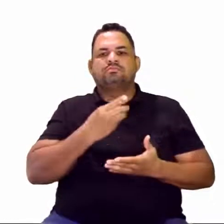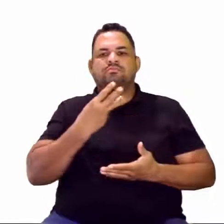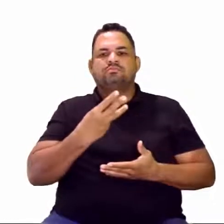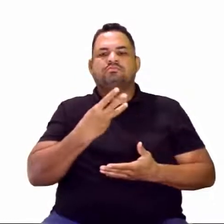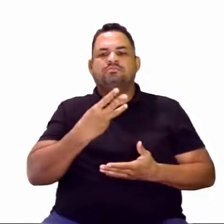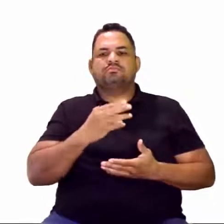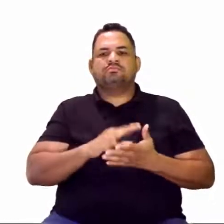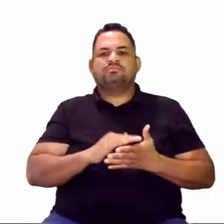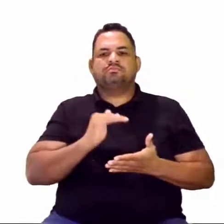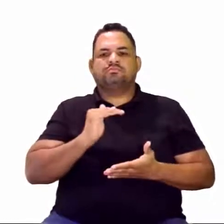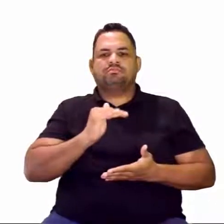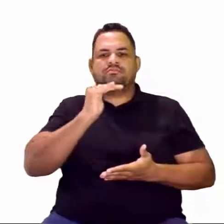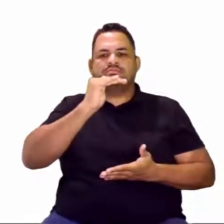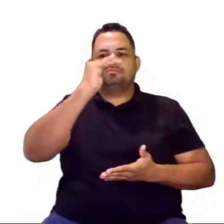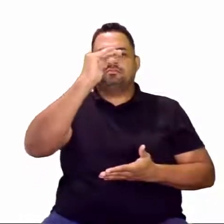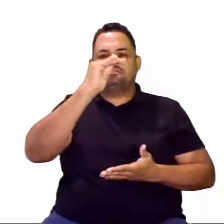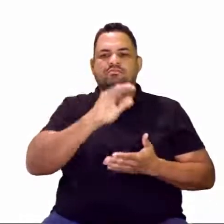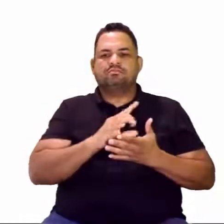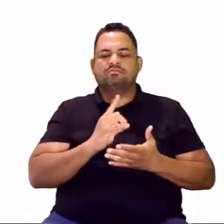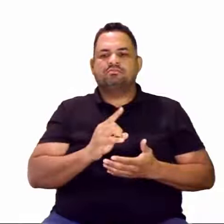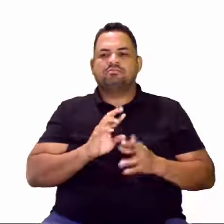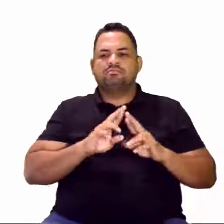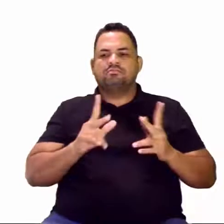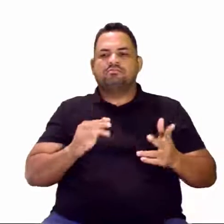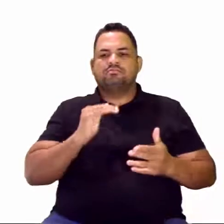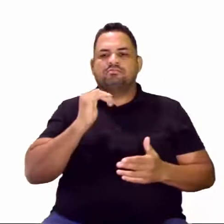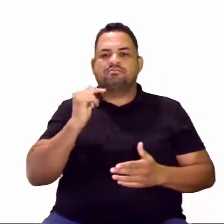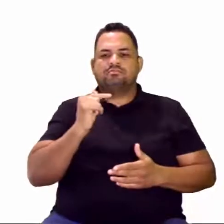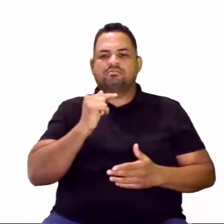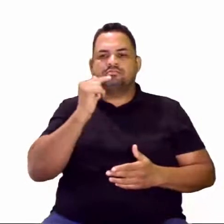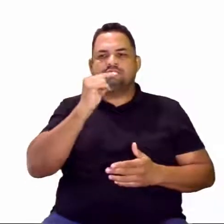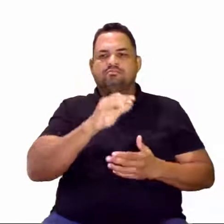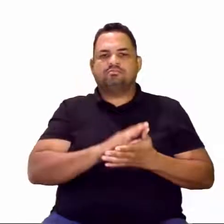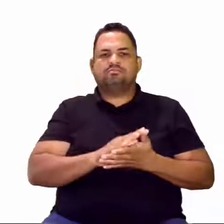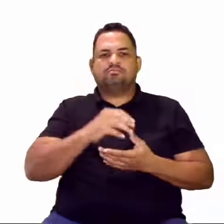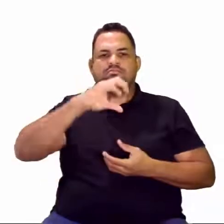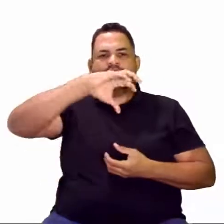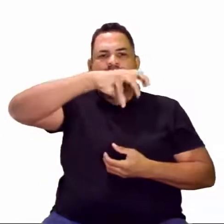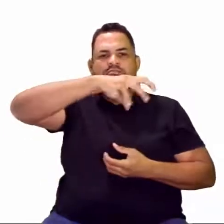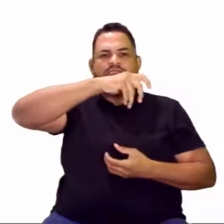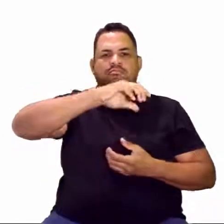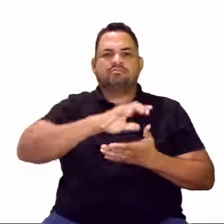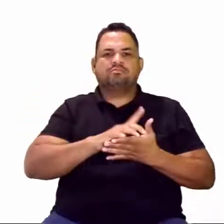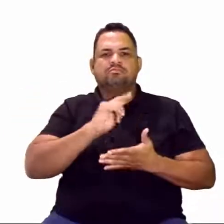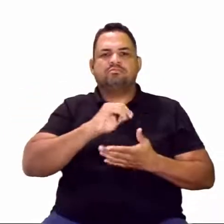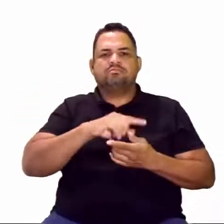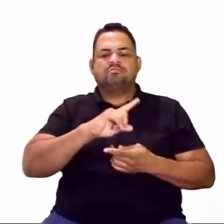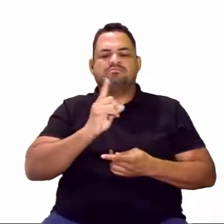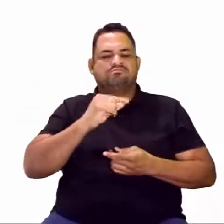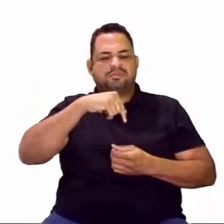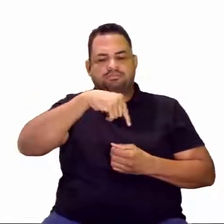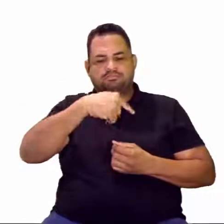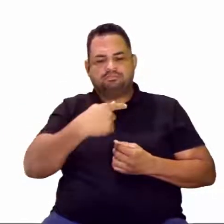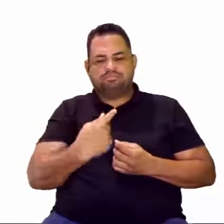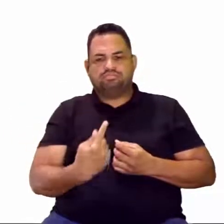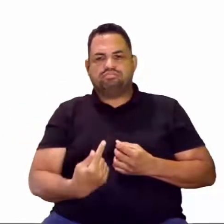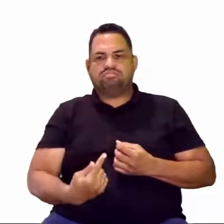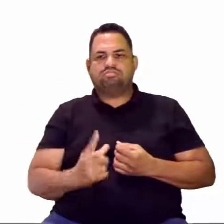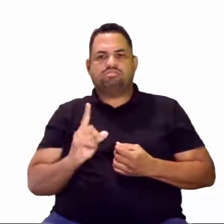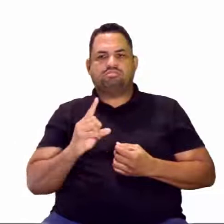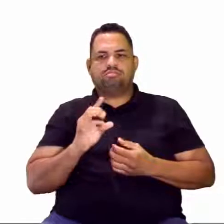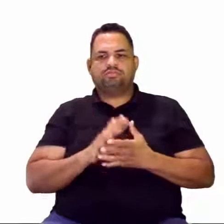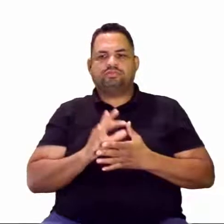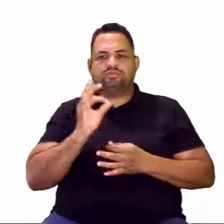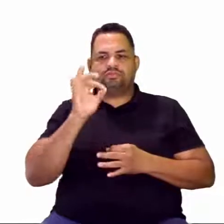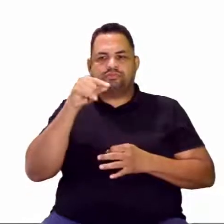3 posições a diferentes alturas. Com a garrafa tampada, a água não vazou por